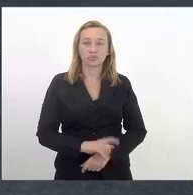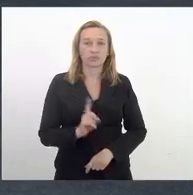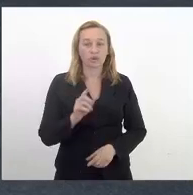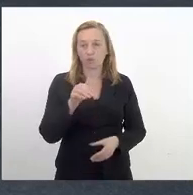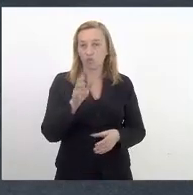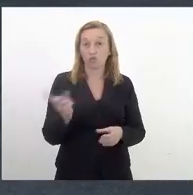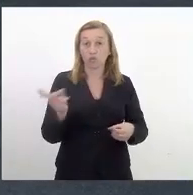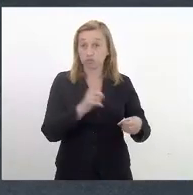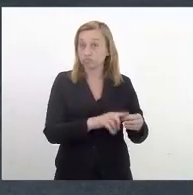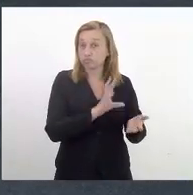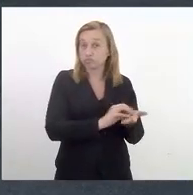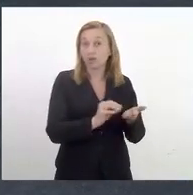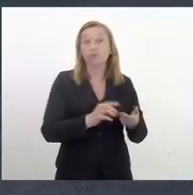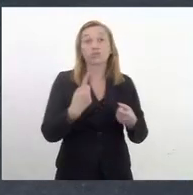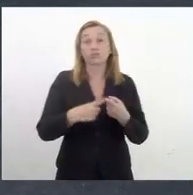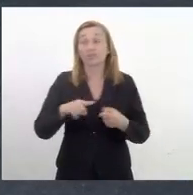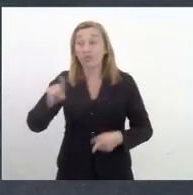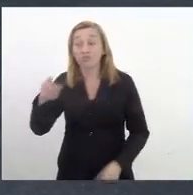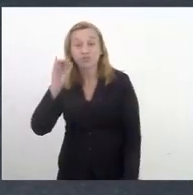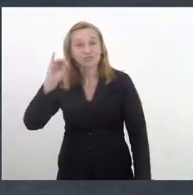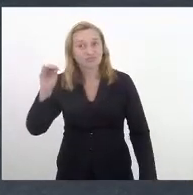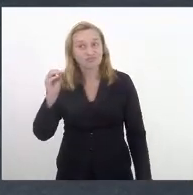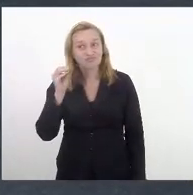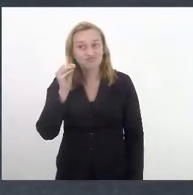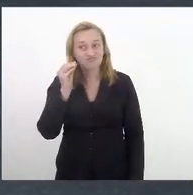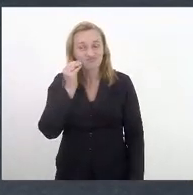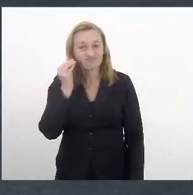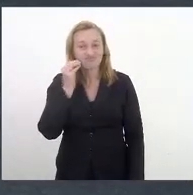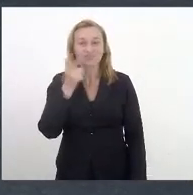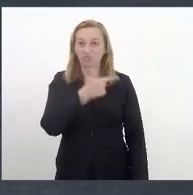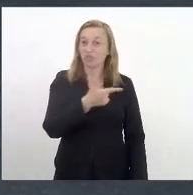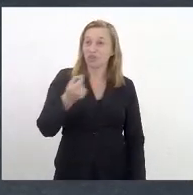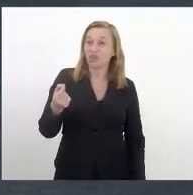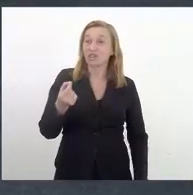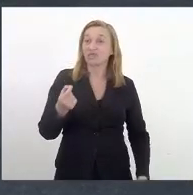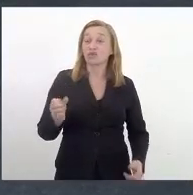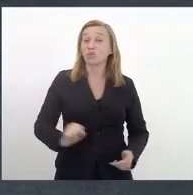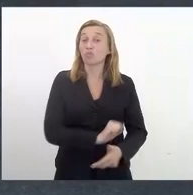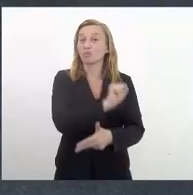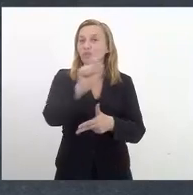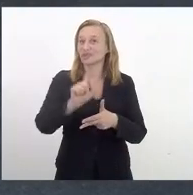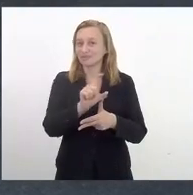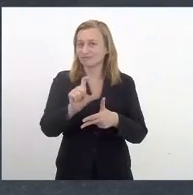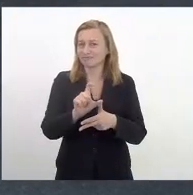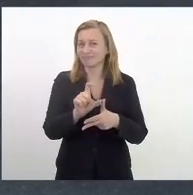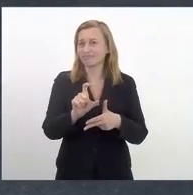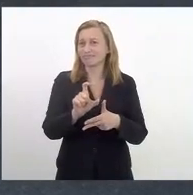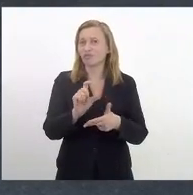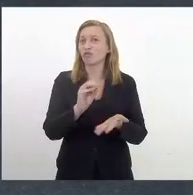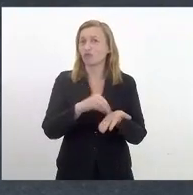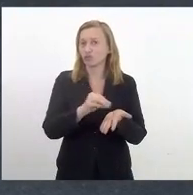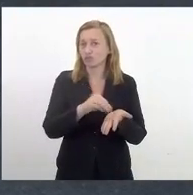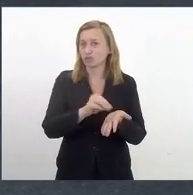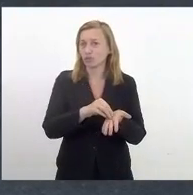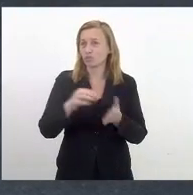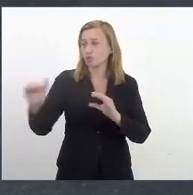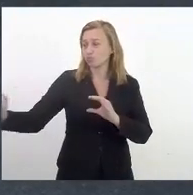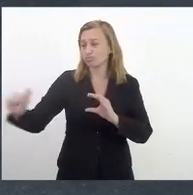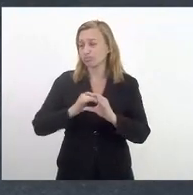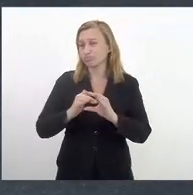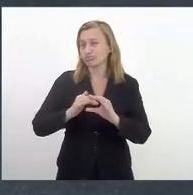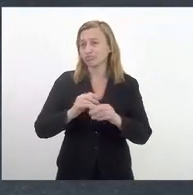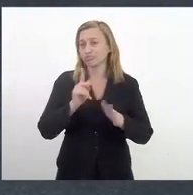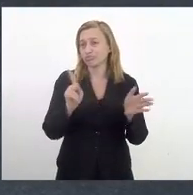pauta porque naquela oportunidade em 2020 ficou poder executivo de mandar um